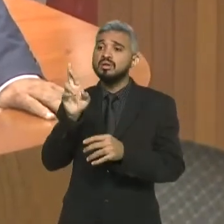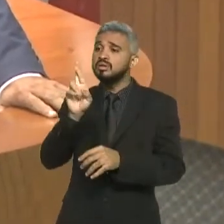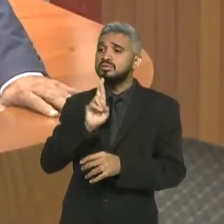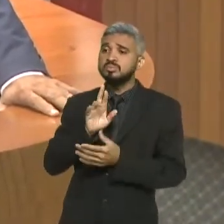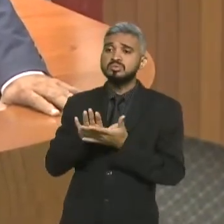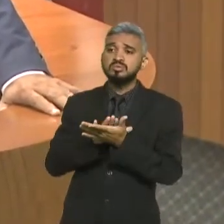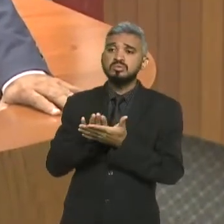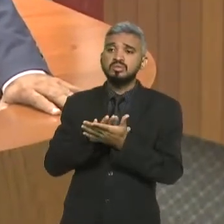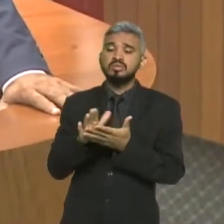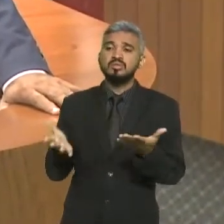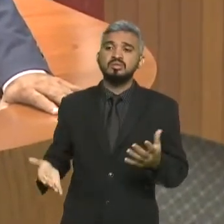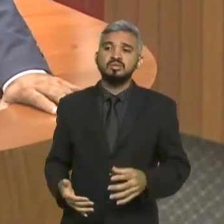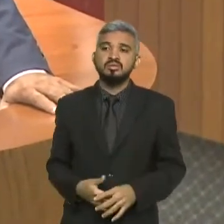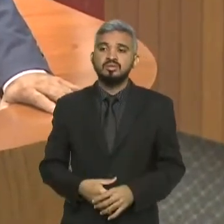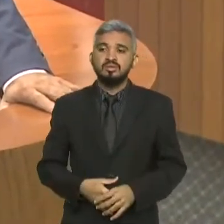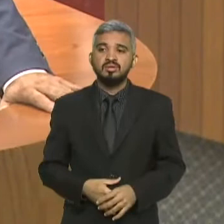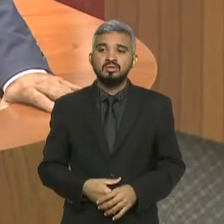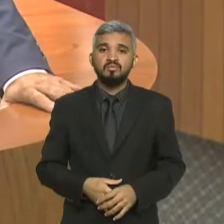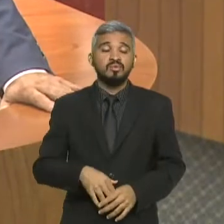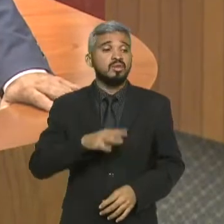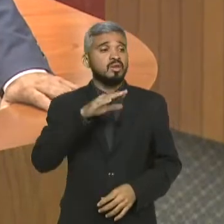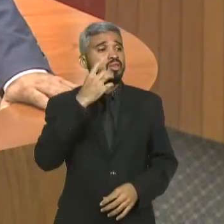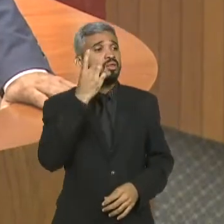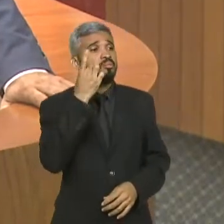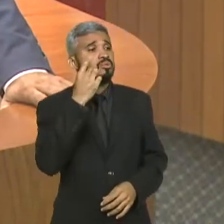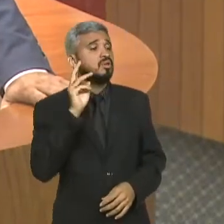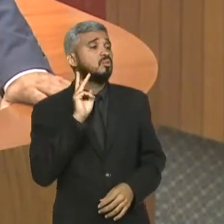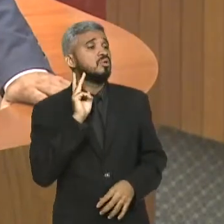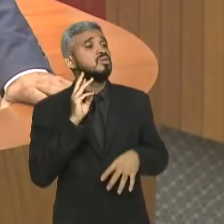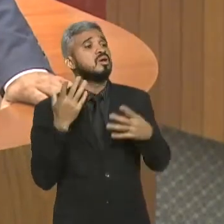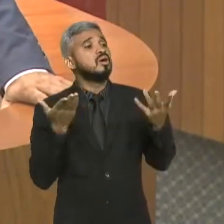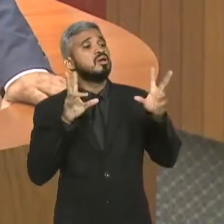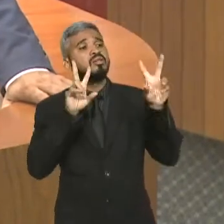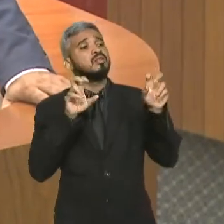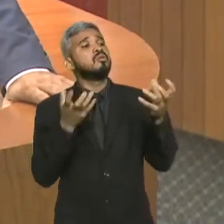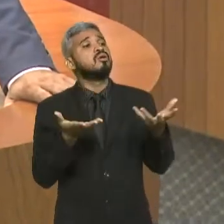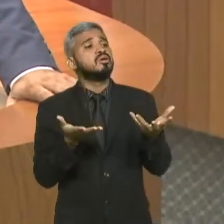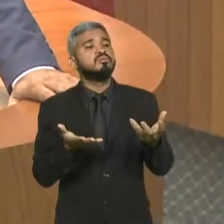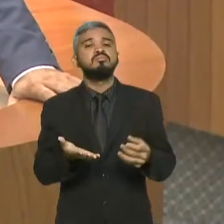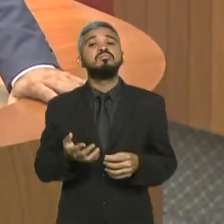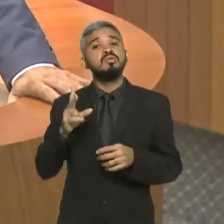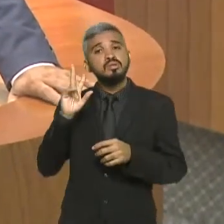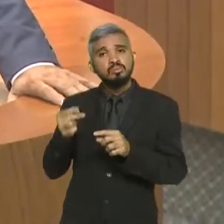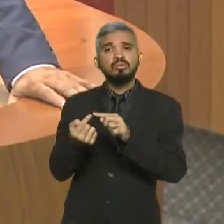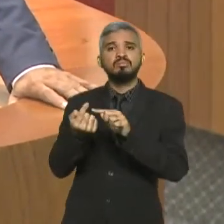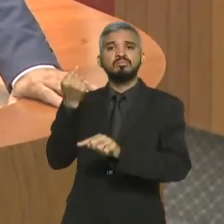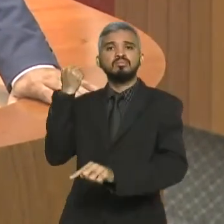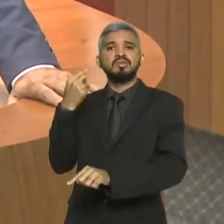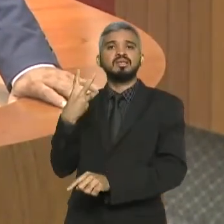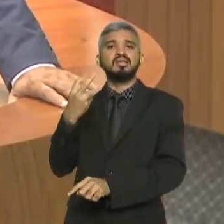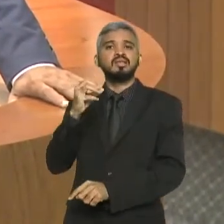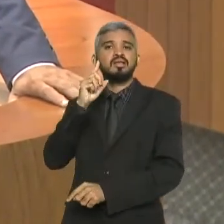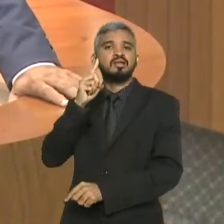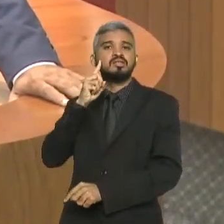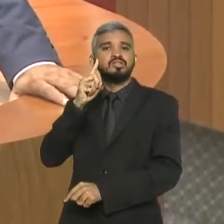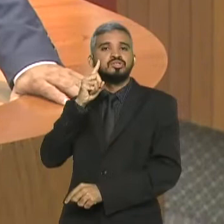Deputado Hélito, qual é dessa vez? A mesma de 30 dias. Estão batendo aqui nessa tecla.